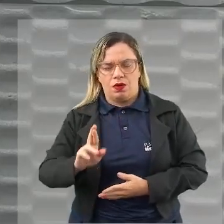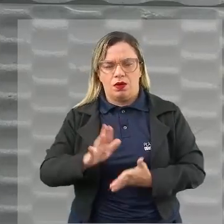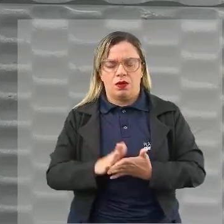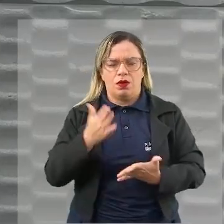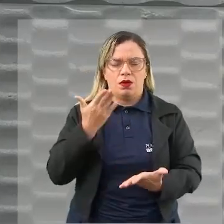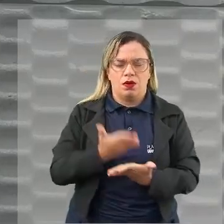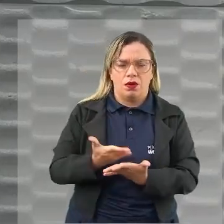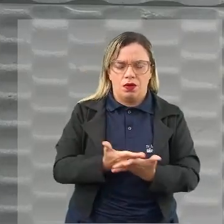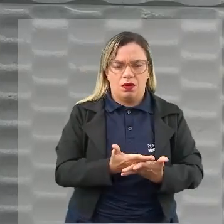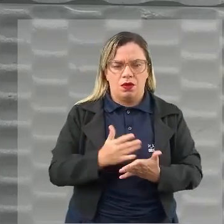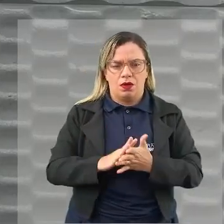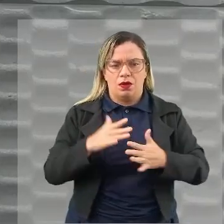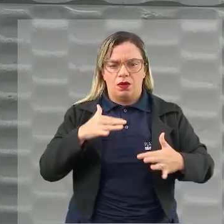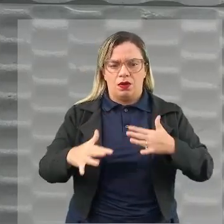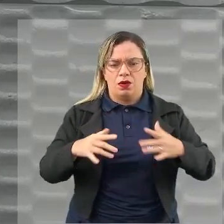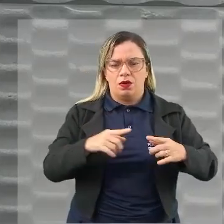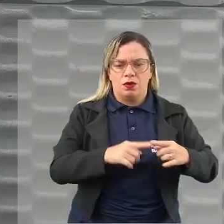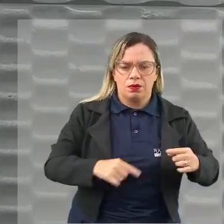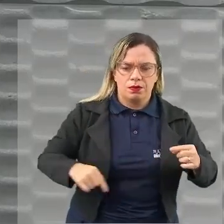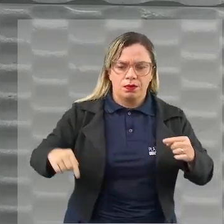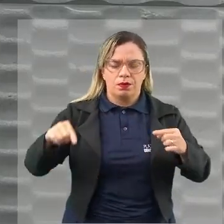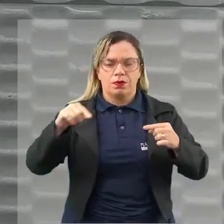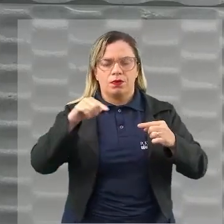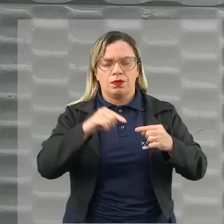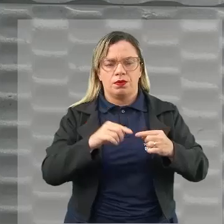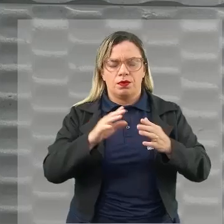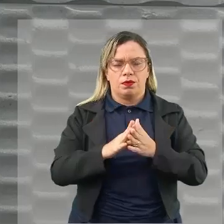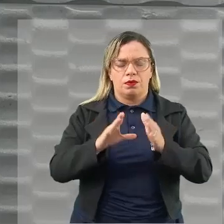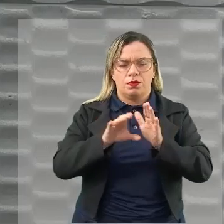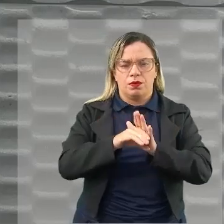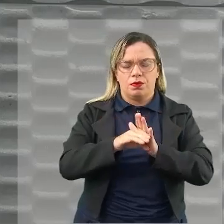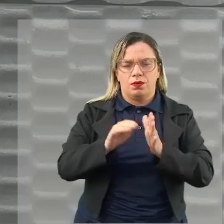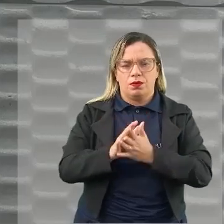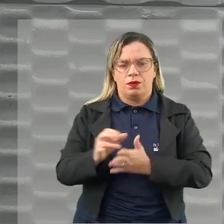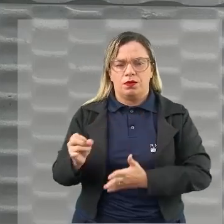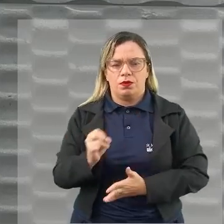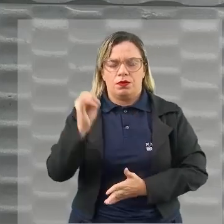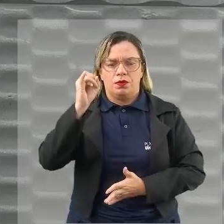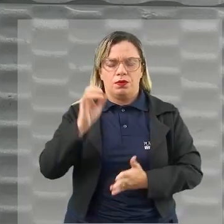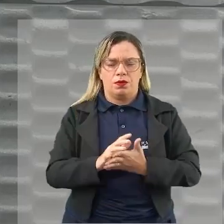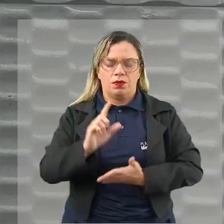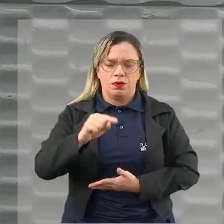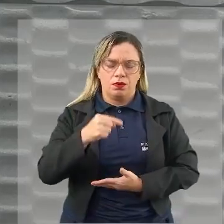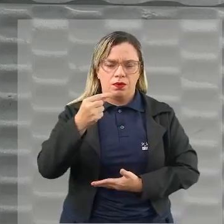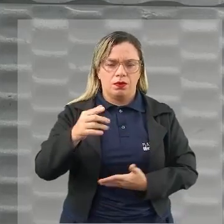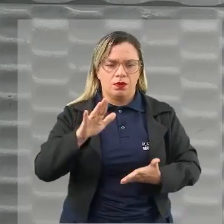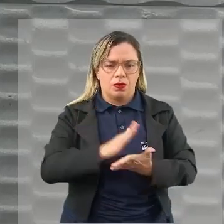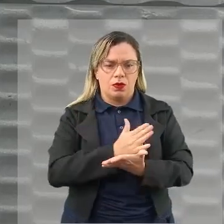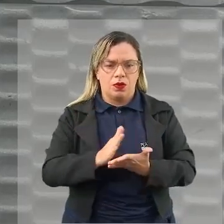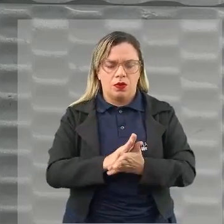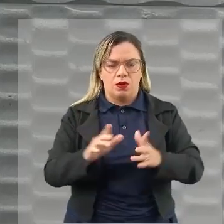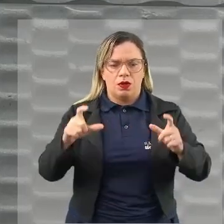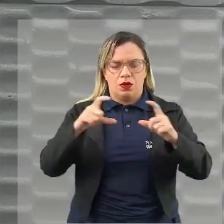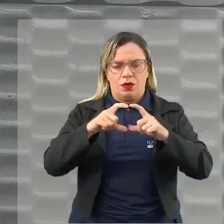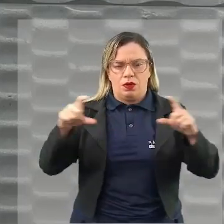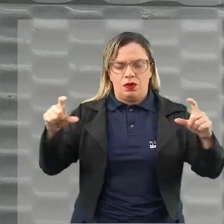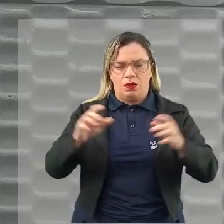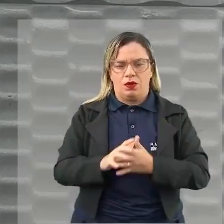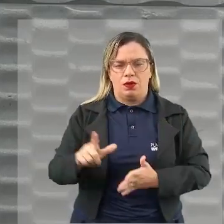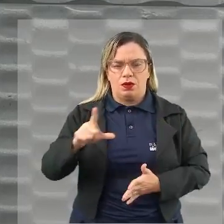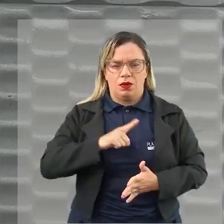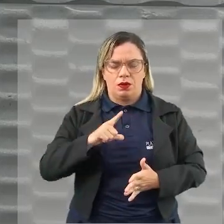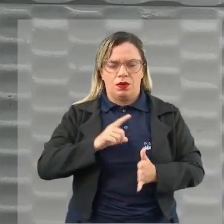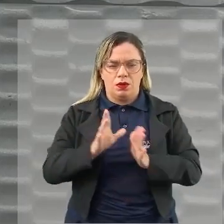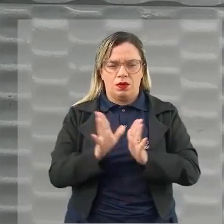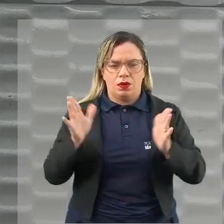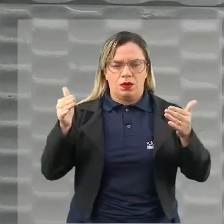movimentos circulares, certo? A gente vai ver alguns conceitos fundamentais e depois algumas fórmulas. Vocês têm que prestar